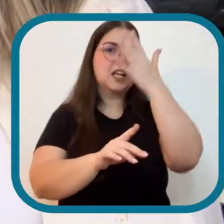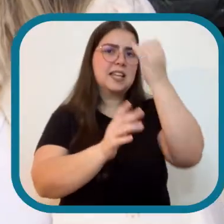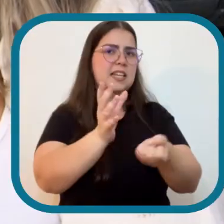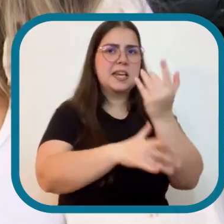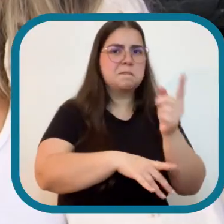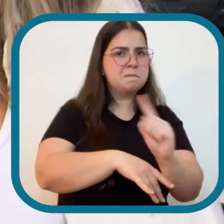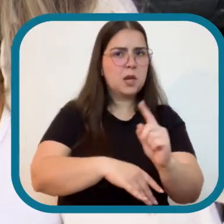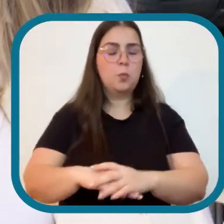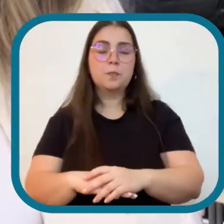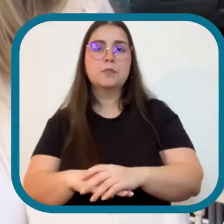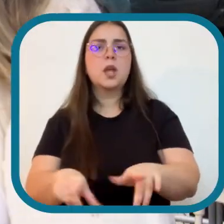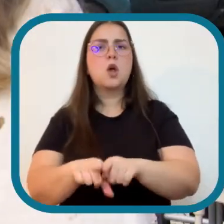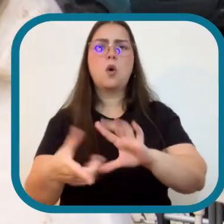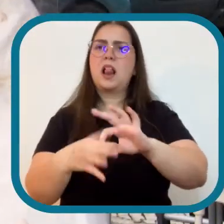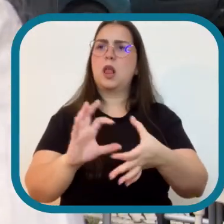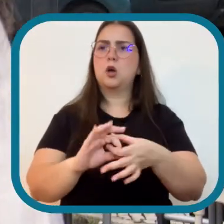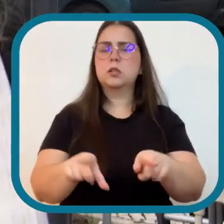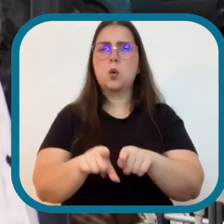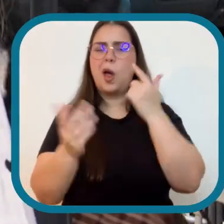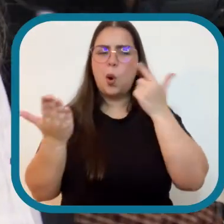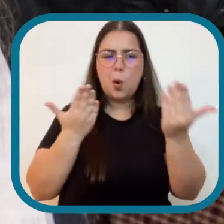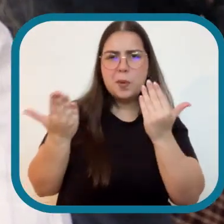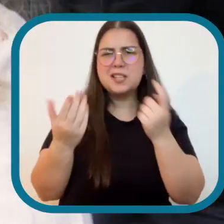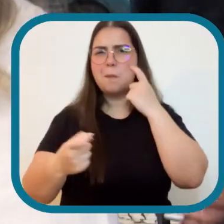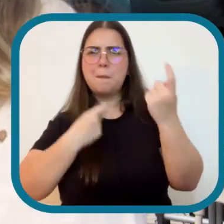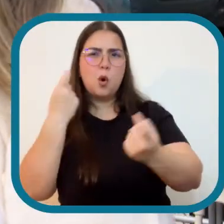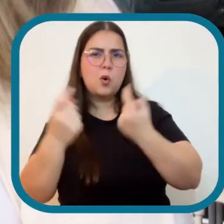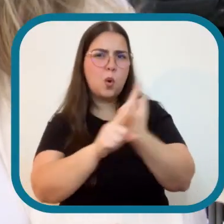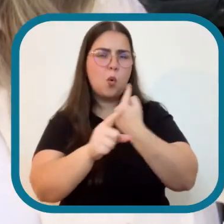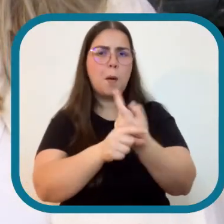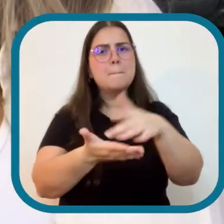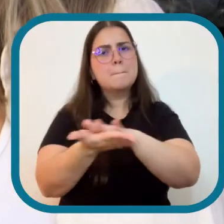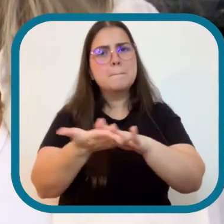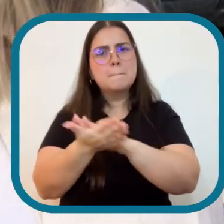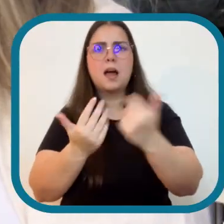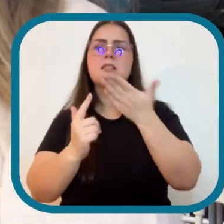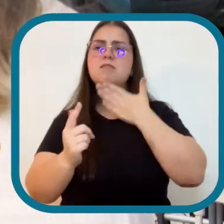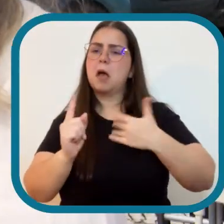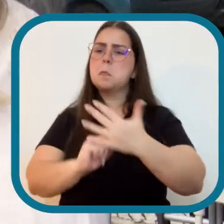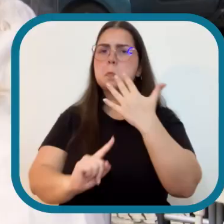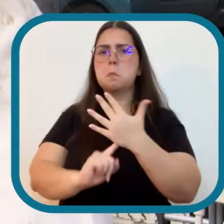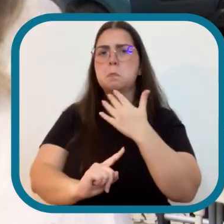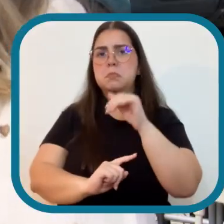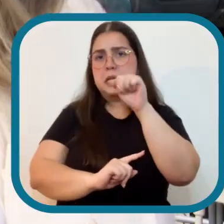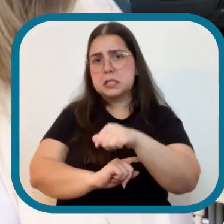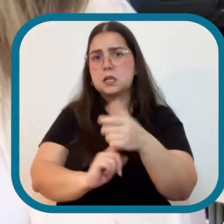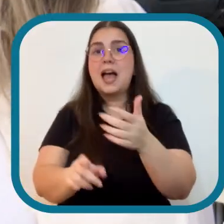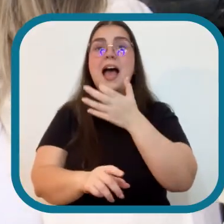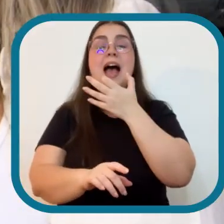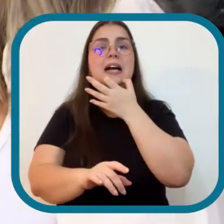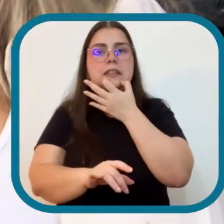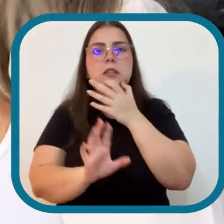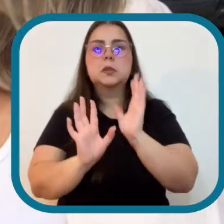bocadinho no sentido da comparação, de pesquisar até algumas fontes inspiradoras. Portanto, acho que usado